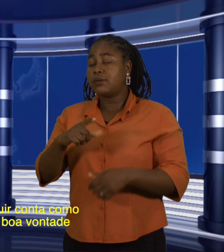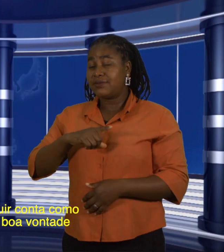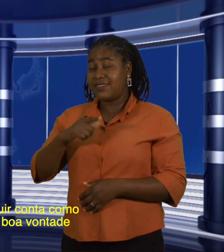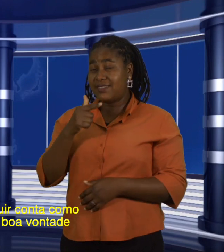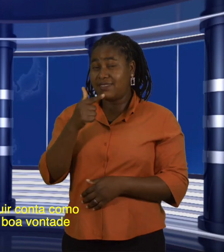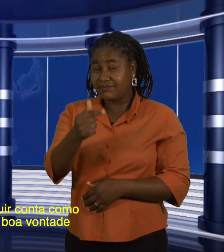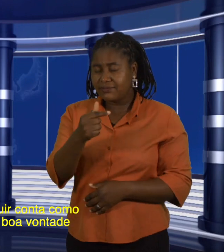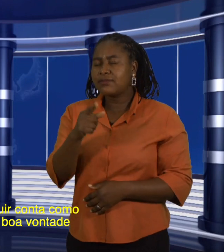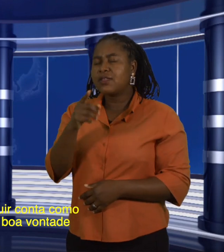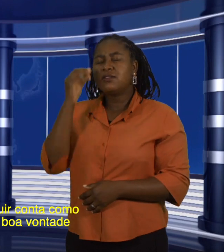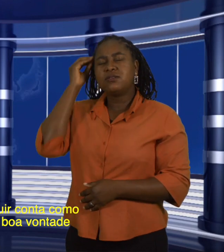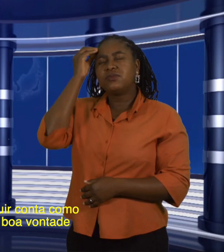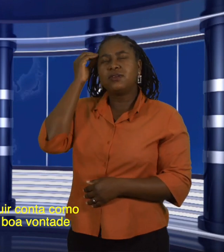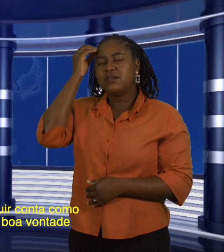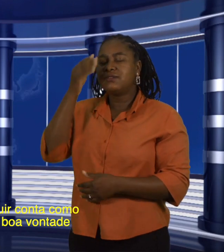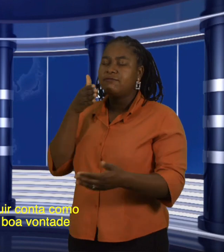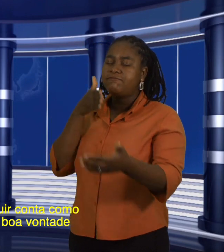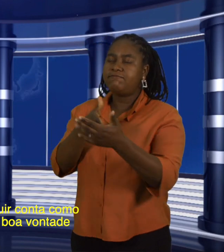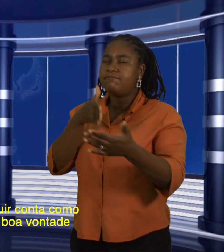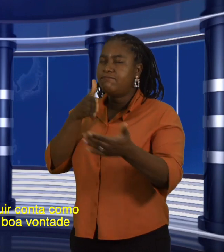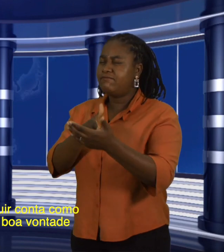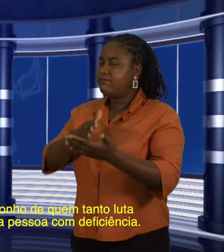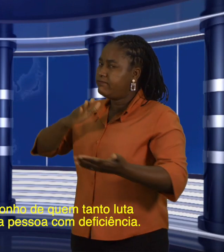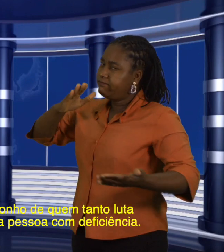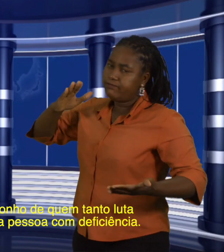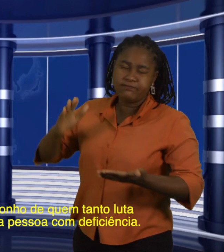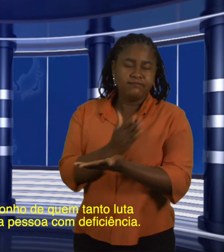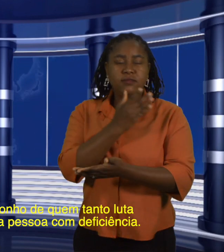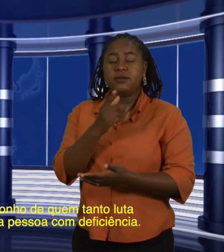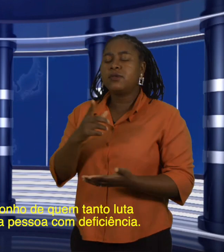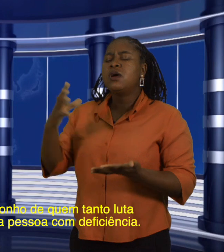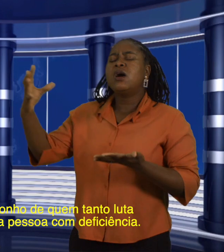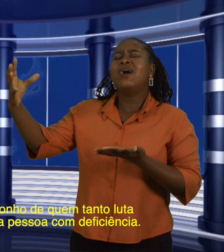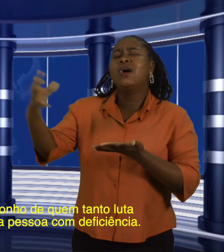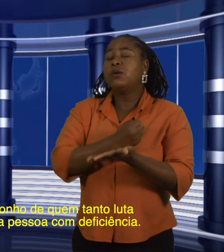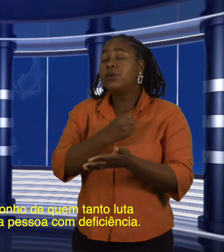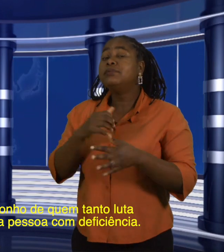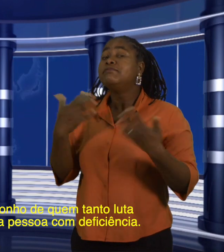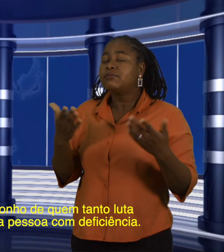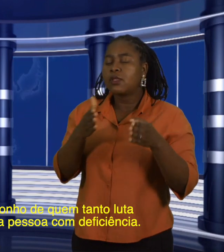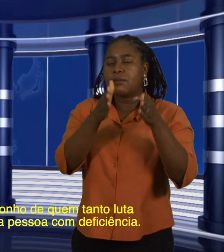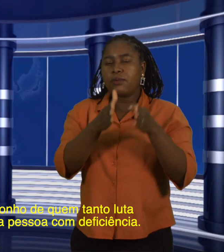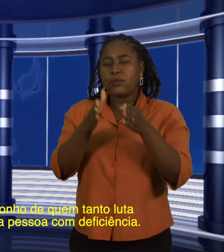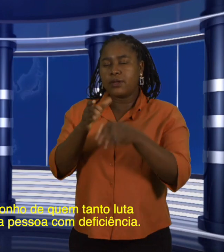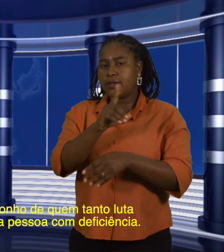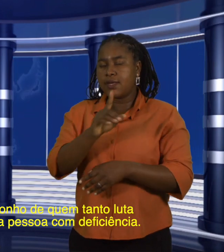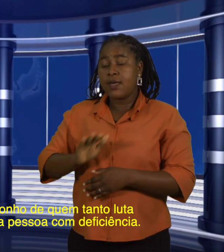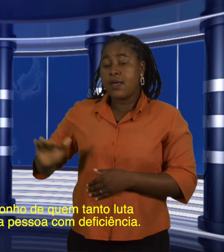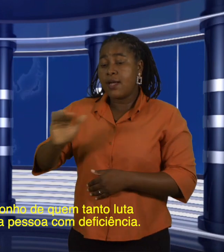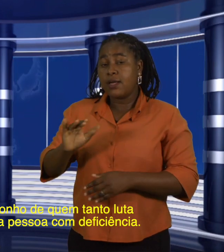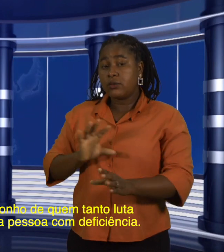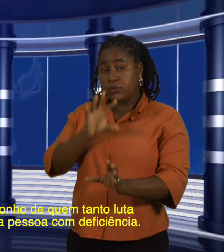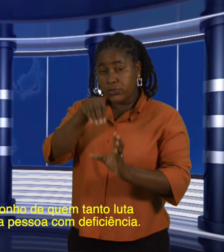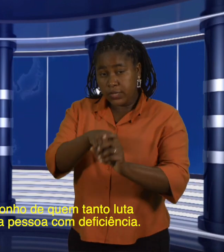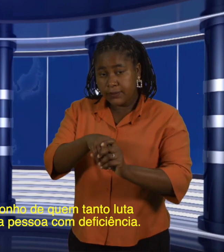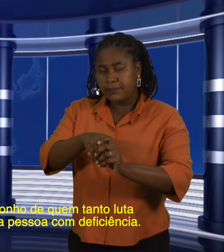A peça a seguir conta como pessoas de boa vontade conseguiram salvar o sonho de quem tanto luta para a intusão social